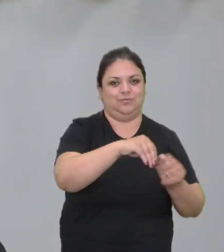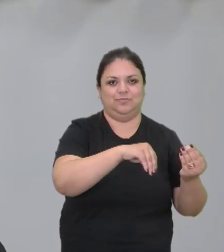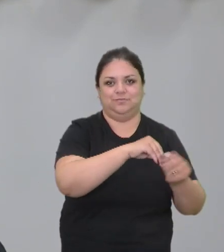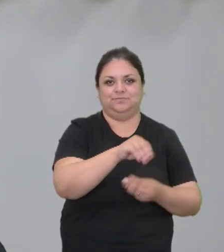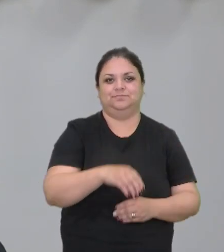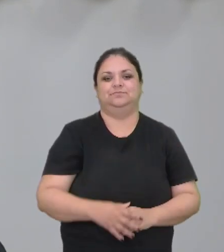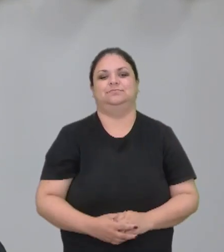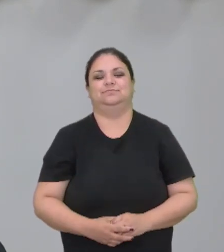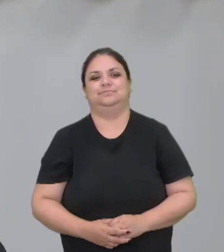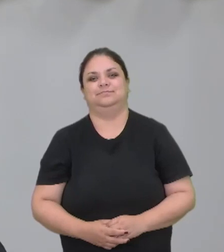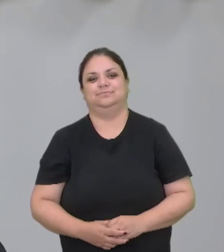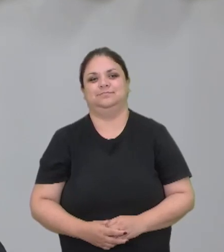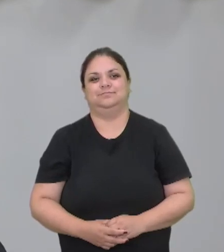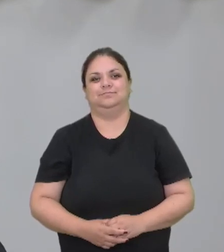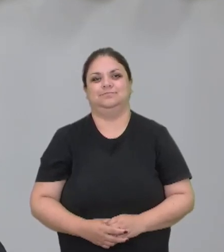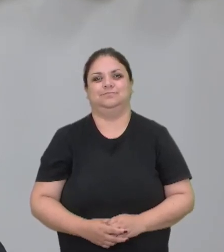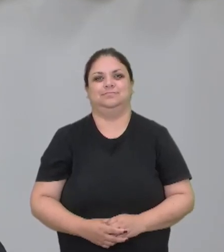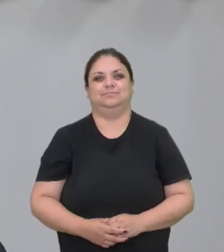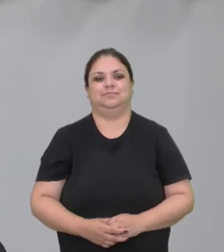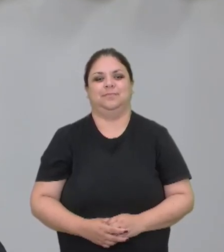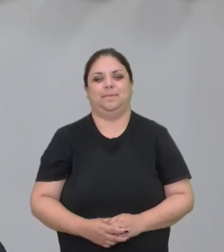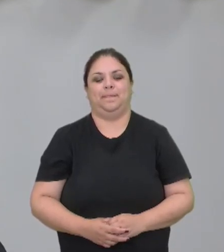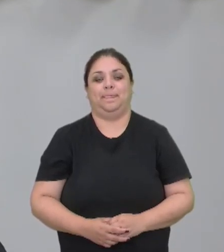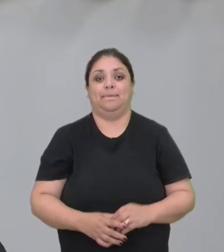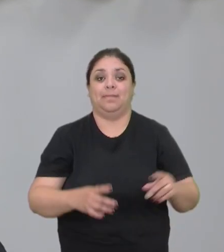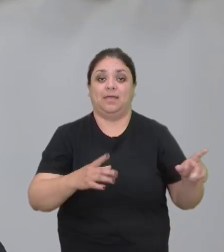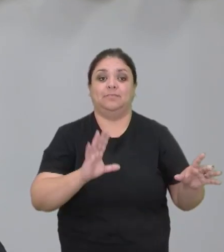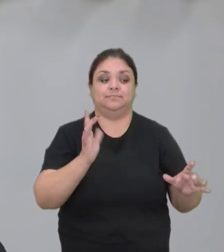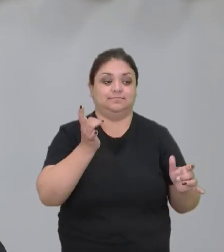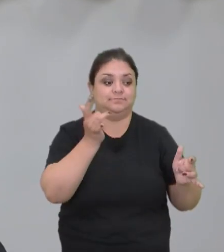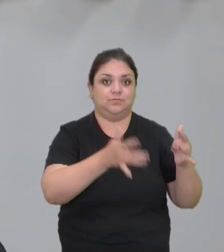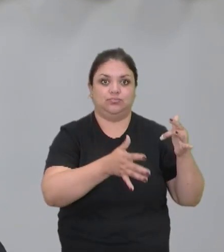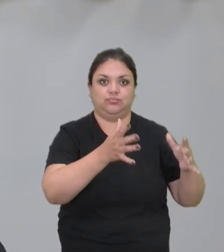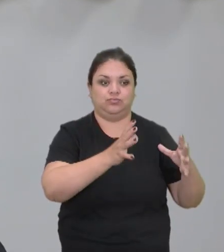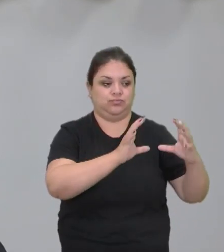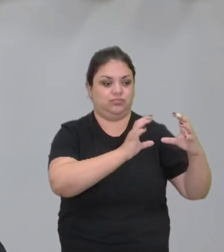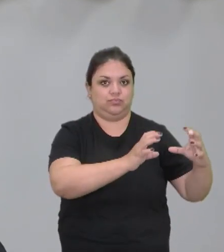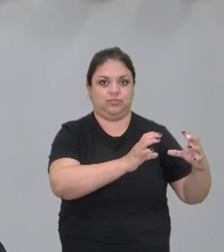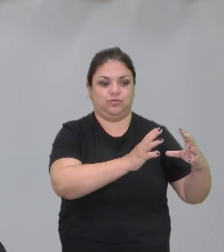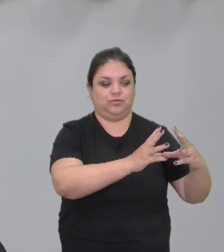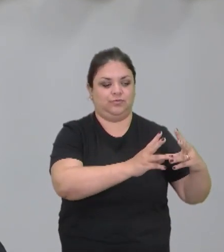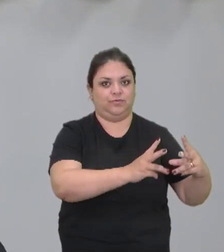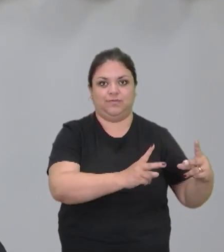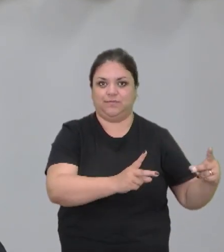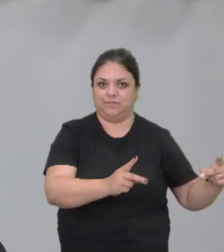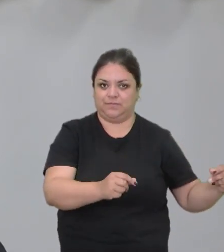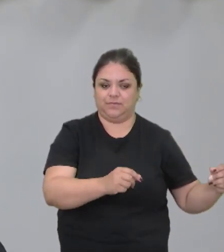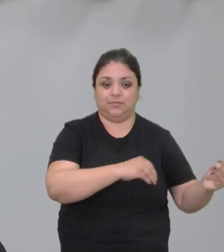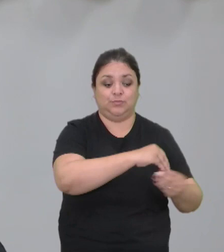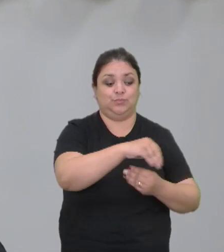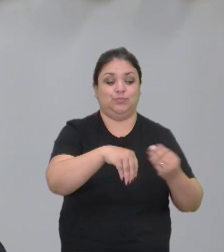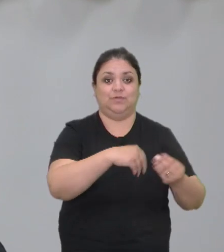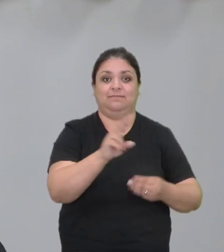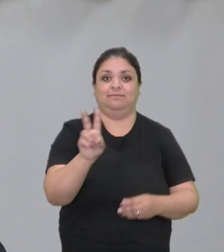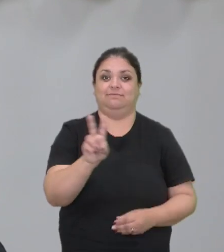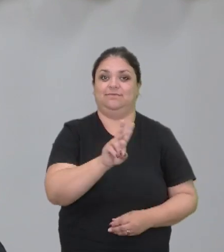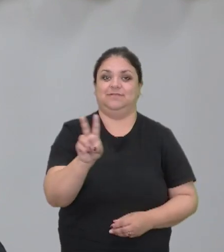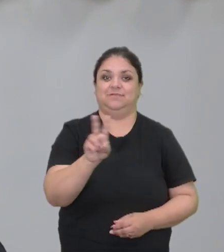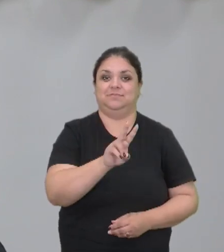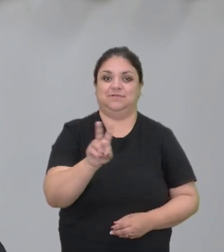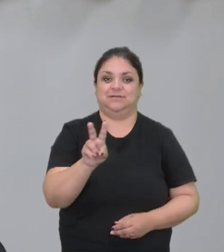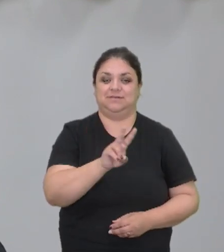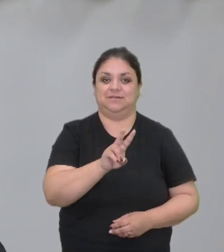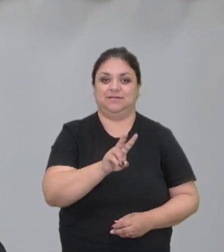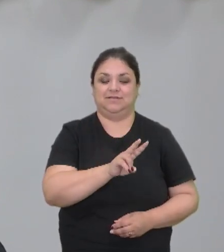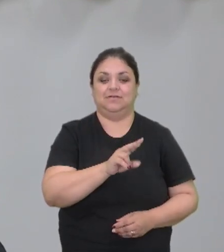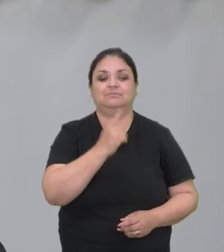que transforma aqueles resíduos maiores em nutrientes, em elementos químicos cada vez menores,